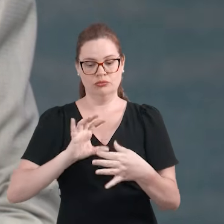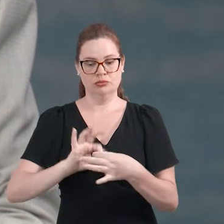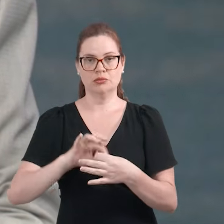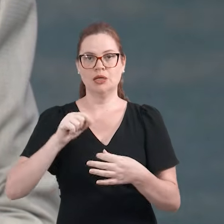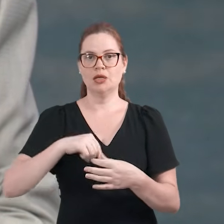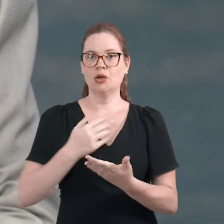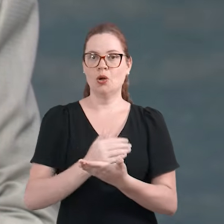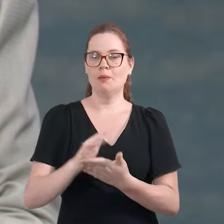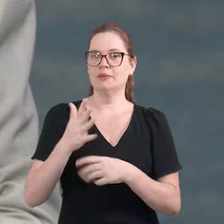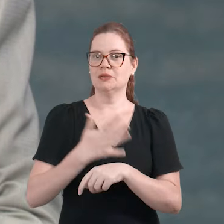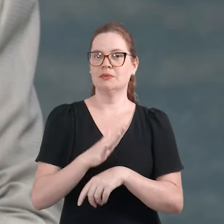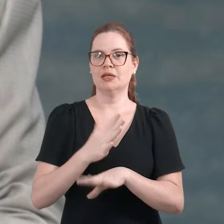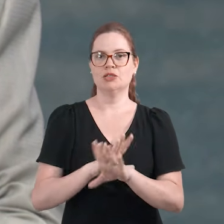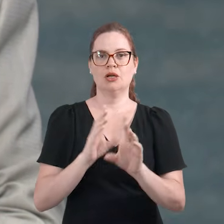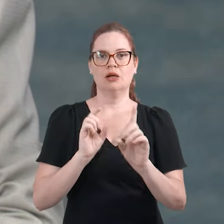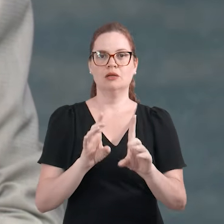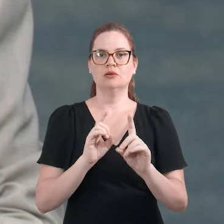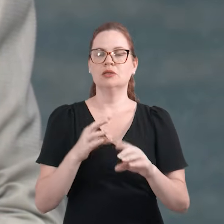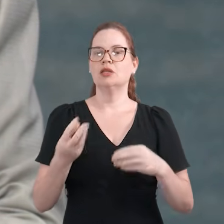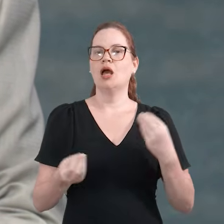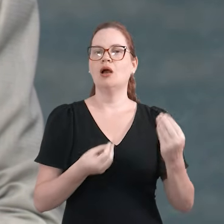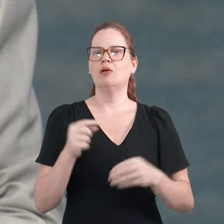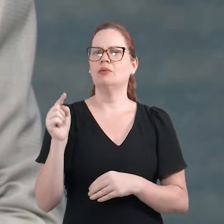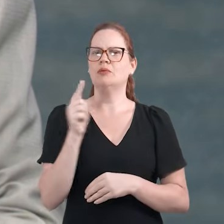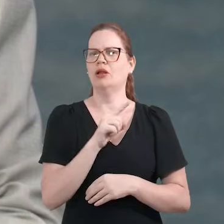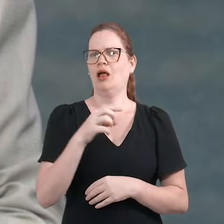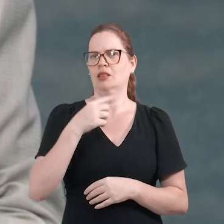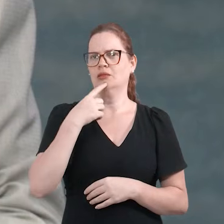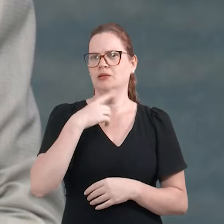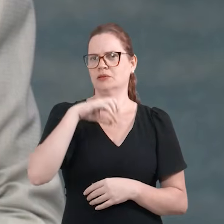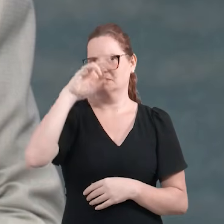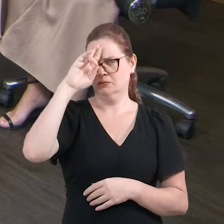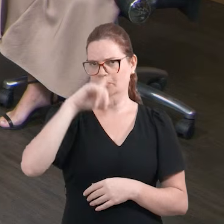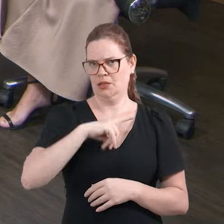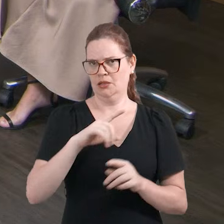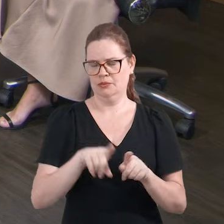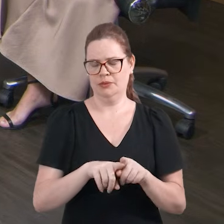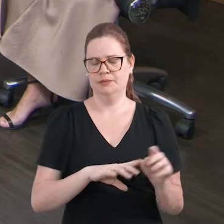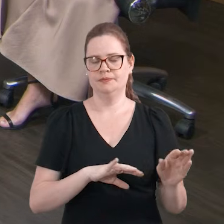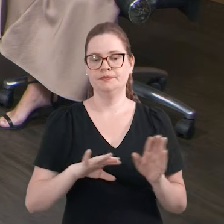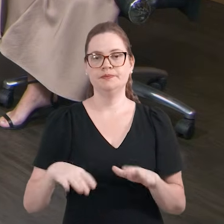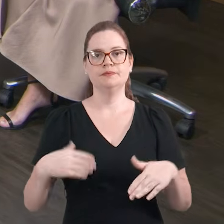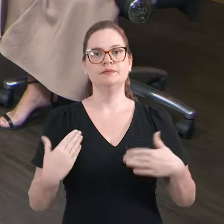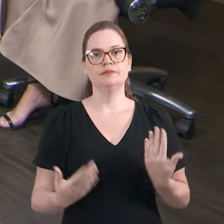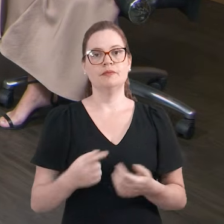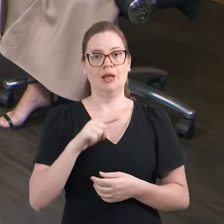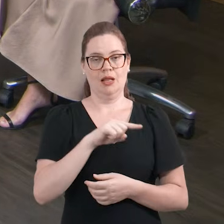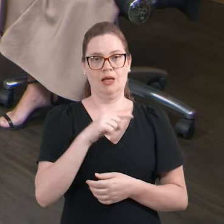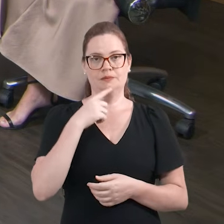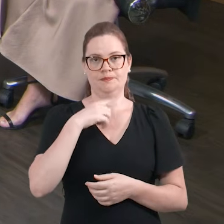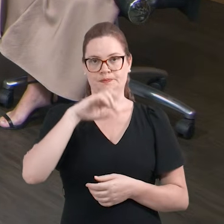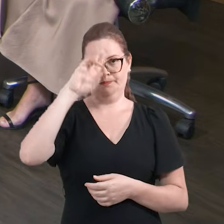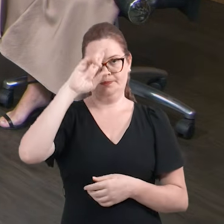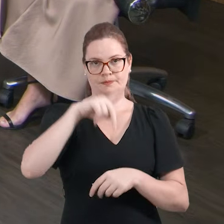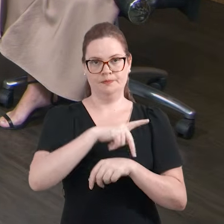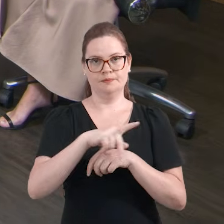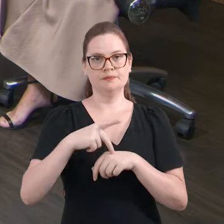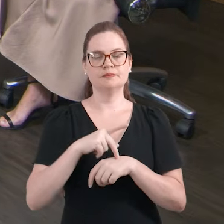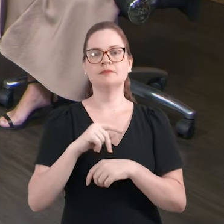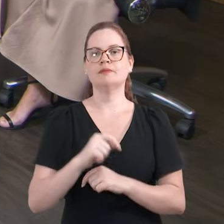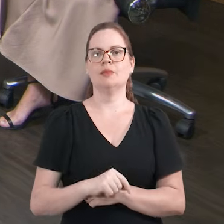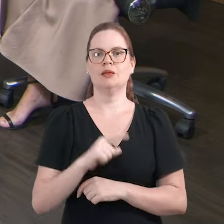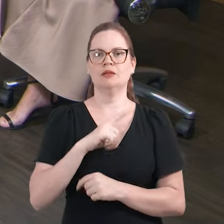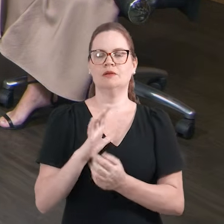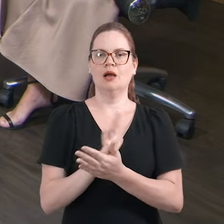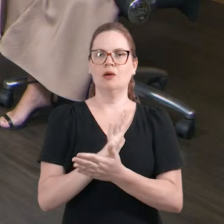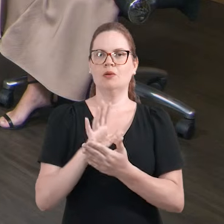que você falou. Como é que é isso lá na República Dominicana? Então, na República Dominicana, nós tivemos